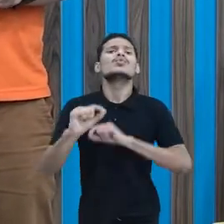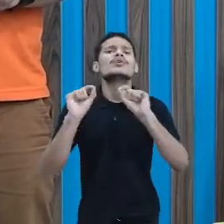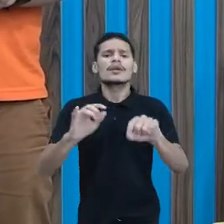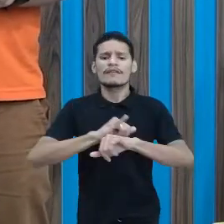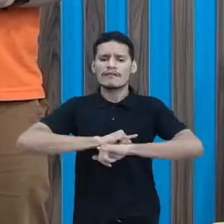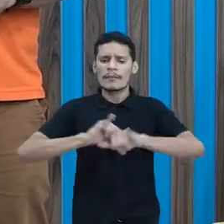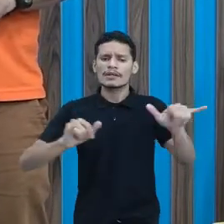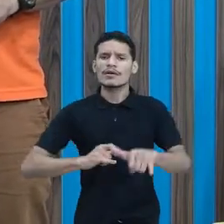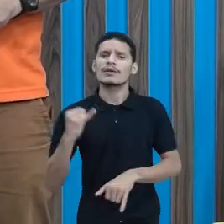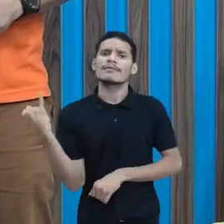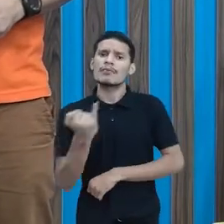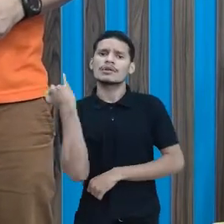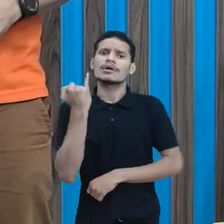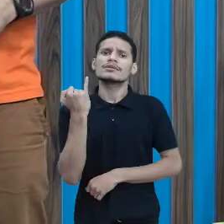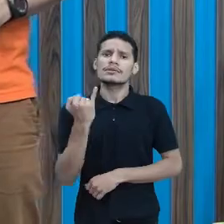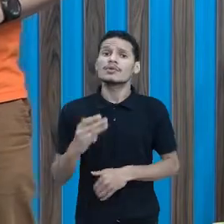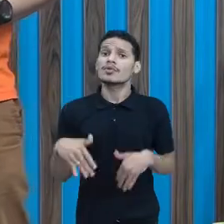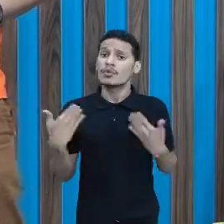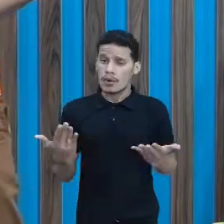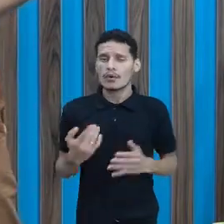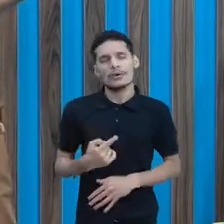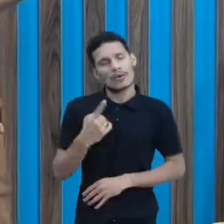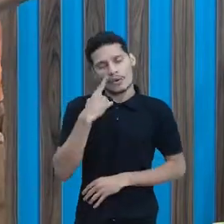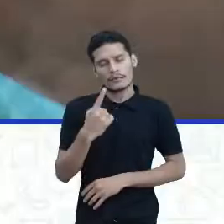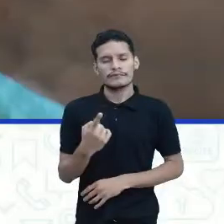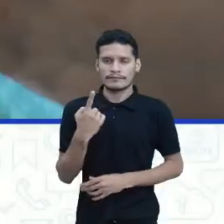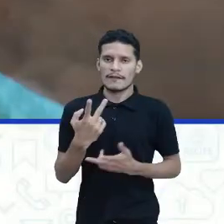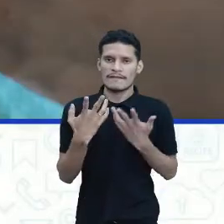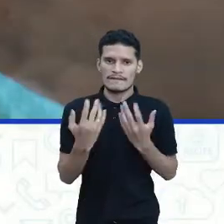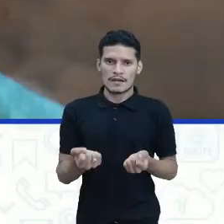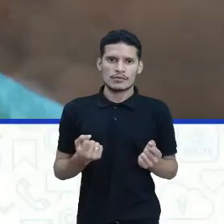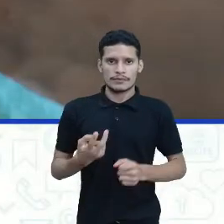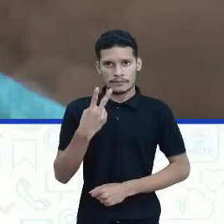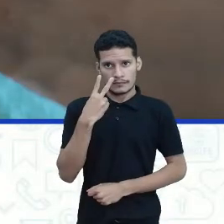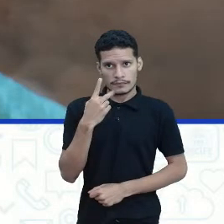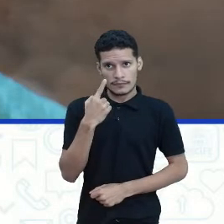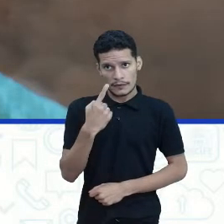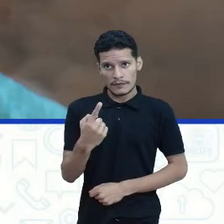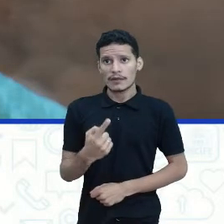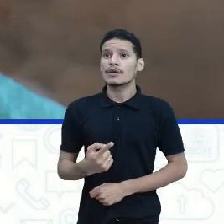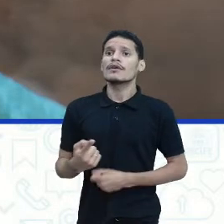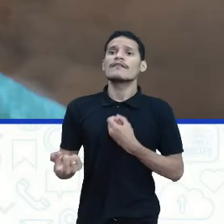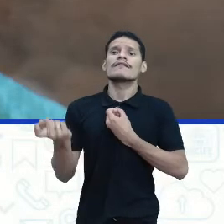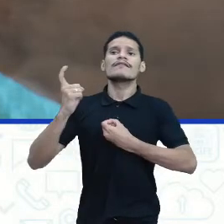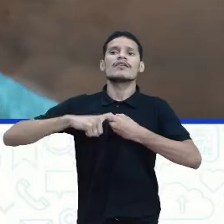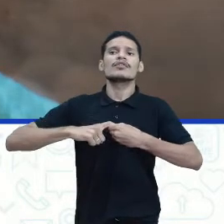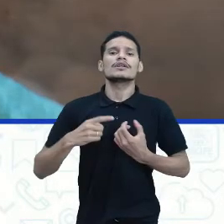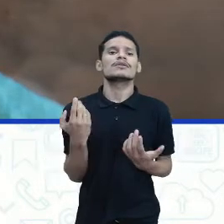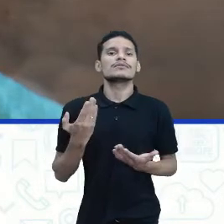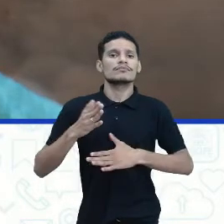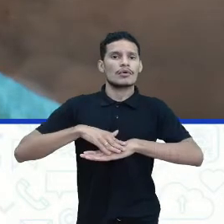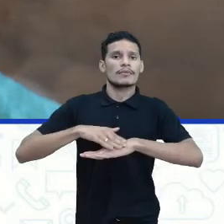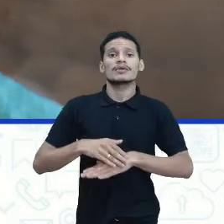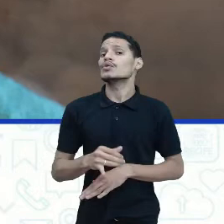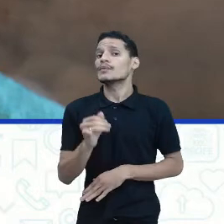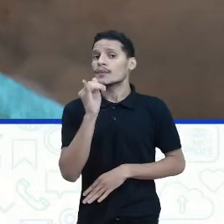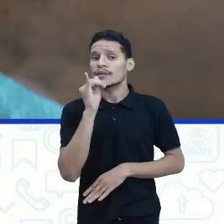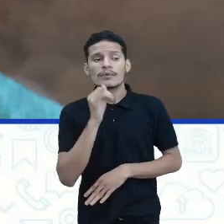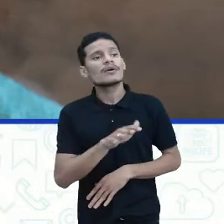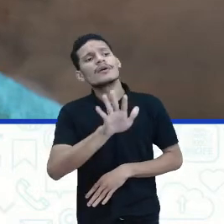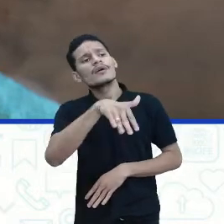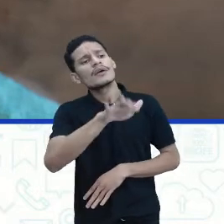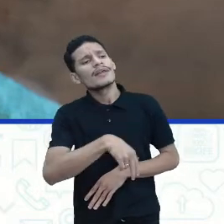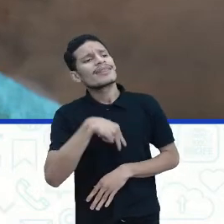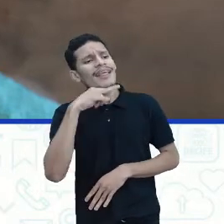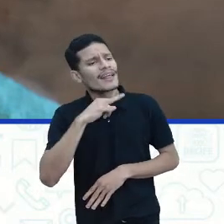informação mais importante naquele tudo ali? Então vamos ver. Vamos voltar aqui para a situação, gente. Ó, minha netinha, socorro,